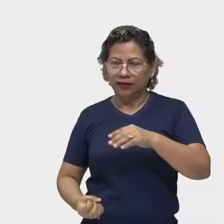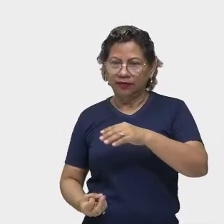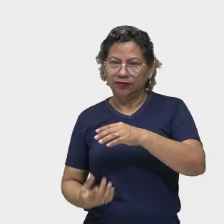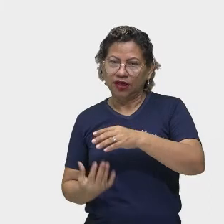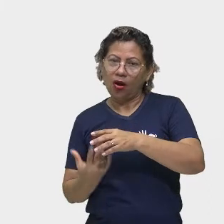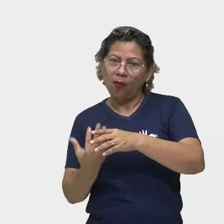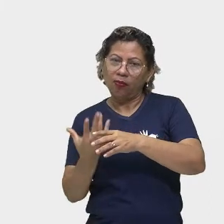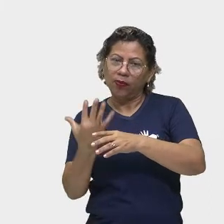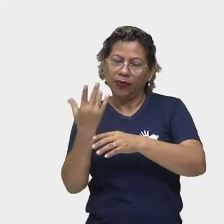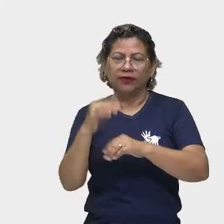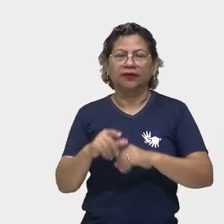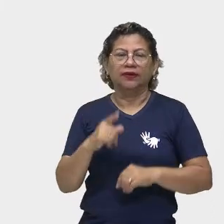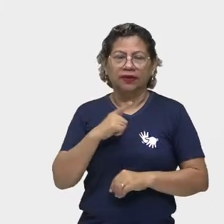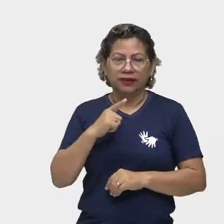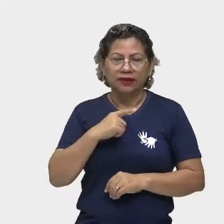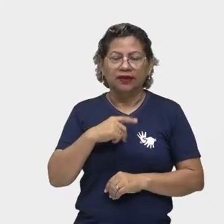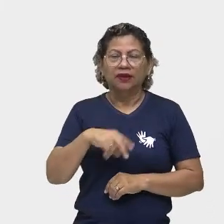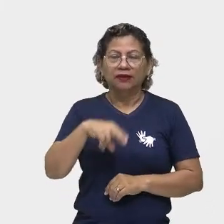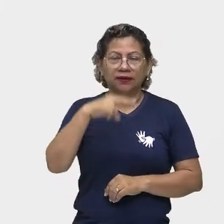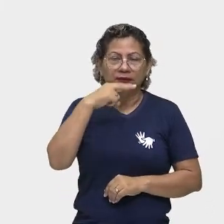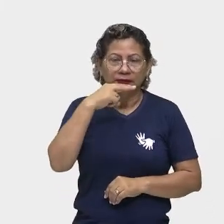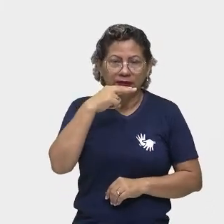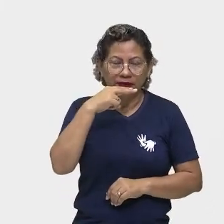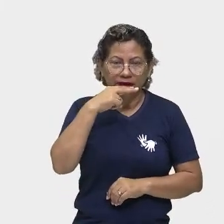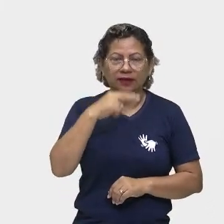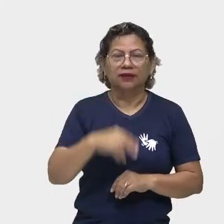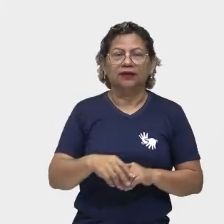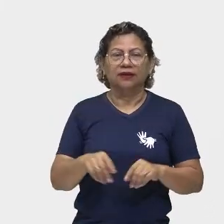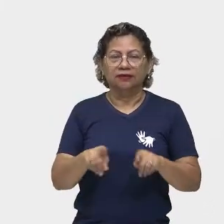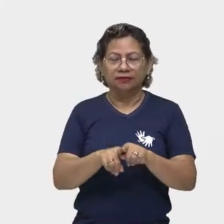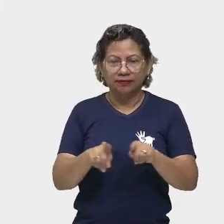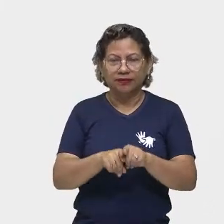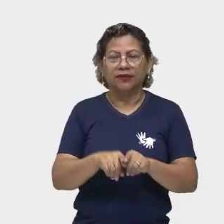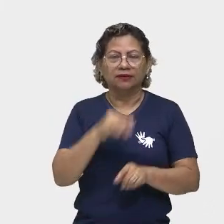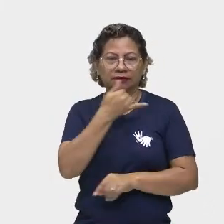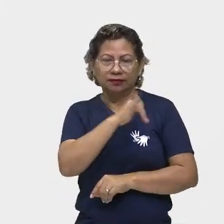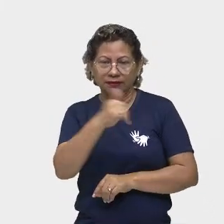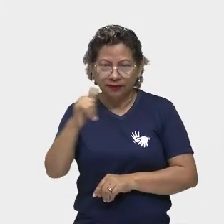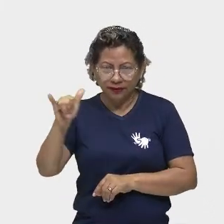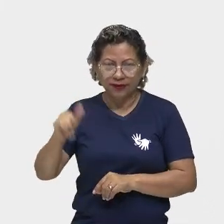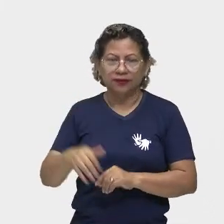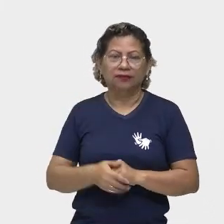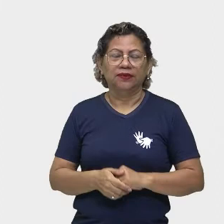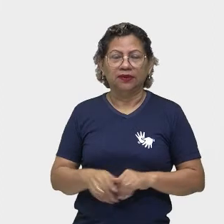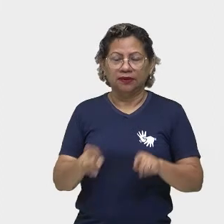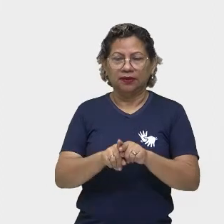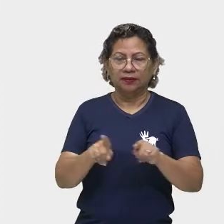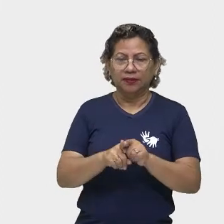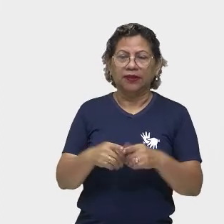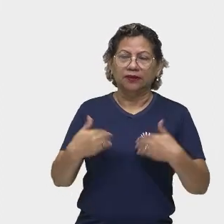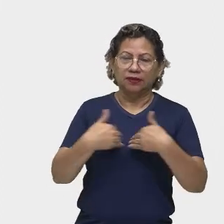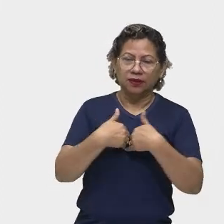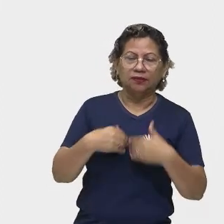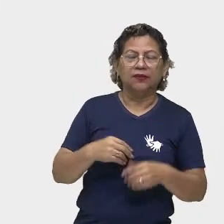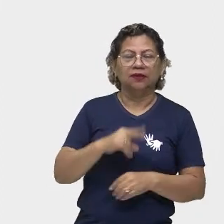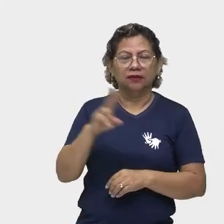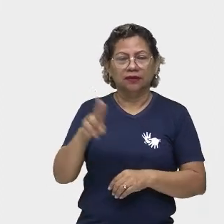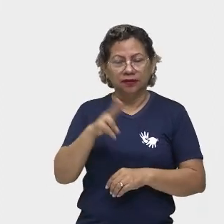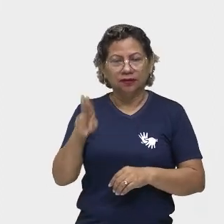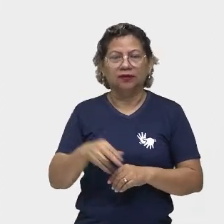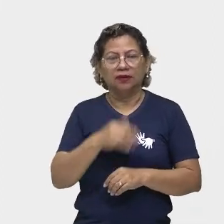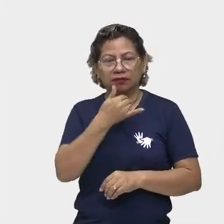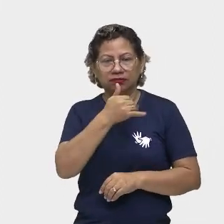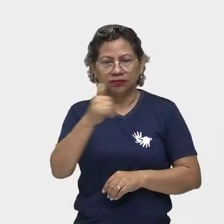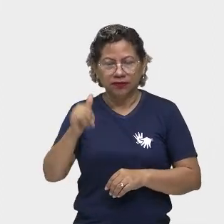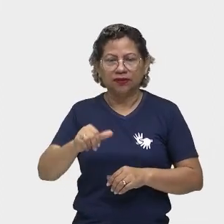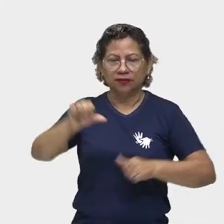ali com a cana-de-açúcar, com resíduos vegetais ou com estrume animal, onde ele vai realizar ali um processo de fermentação e